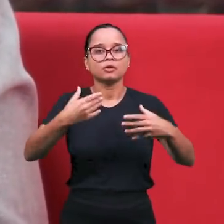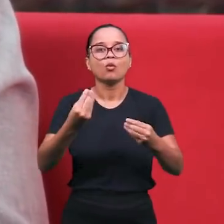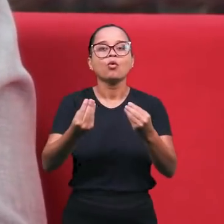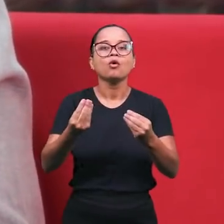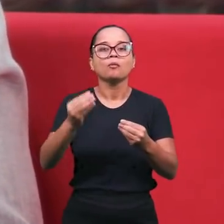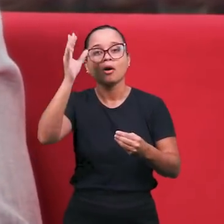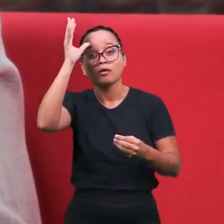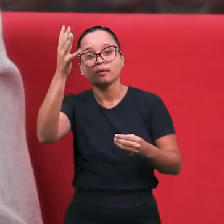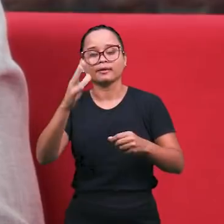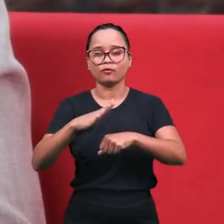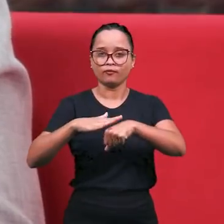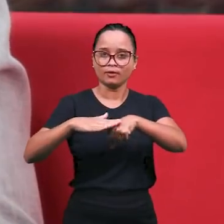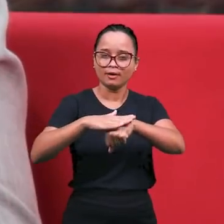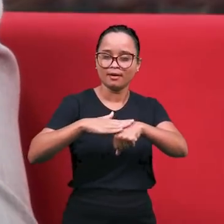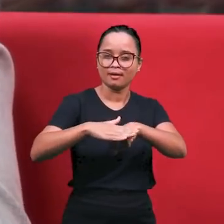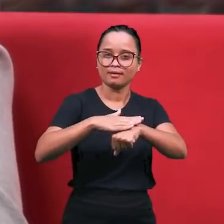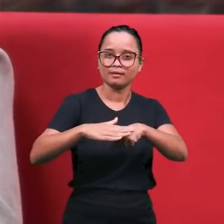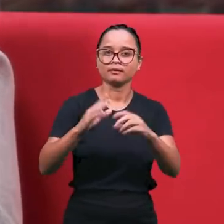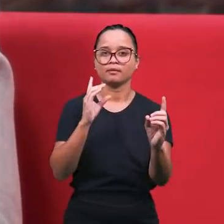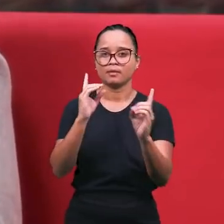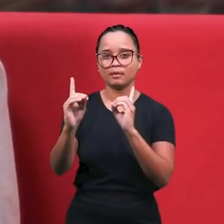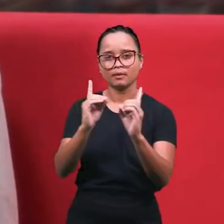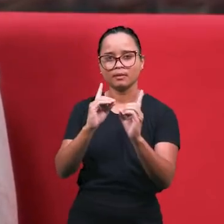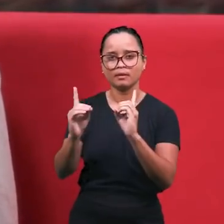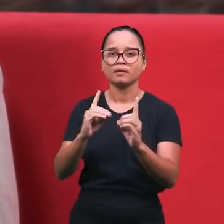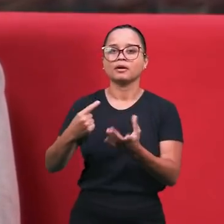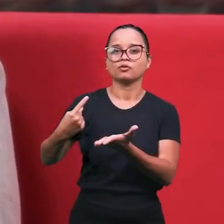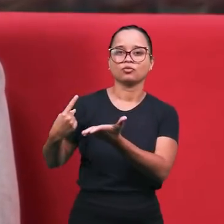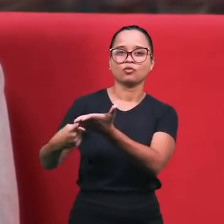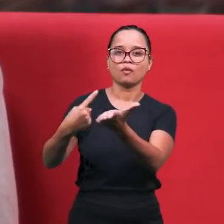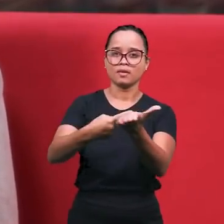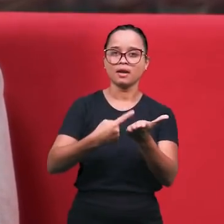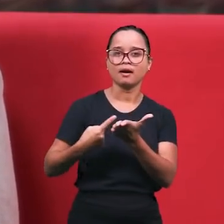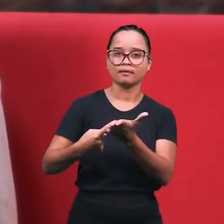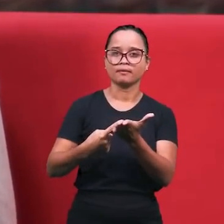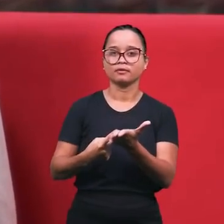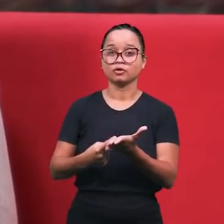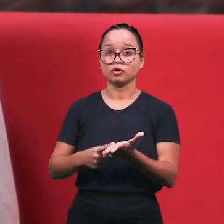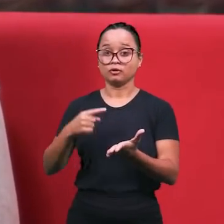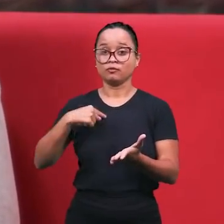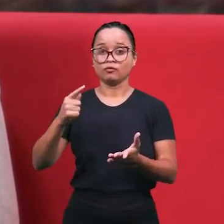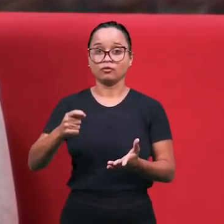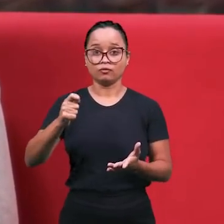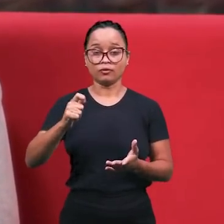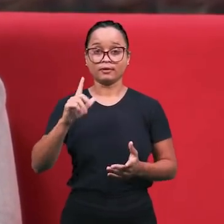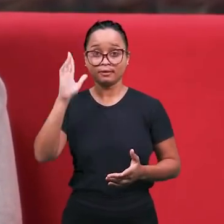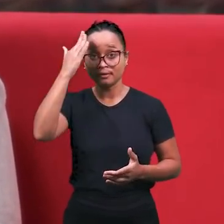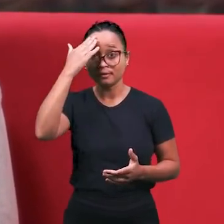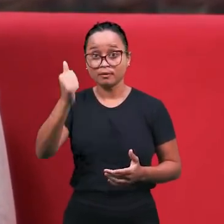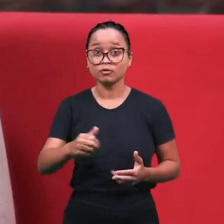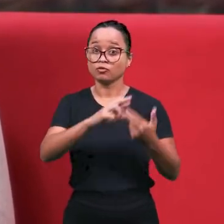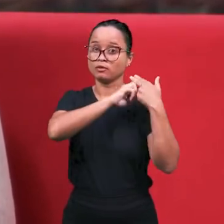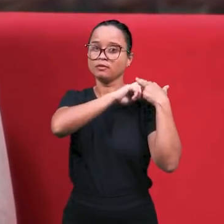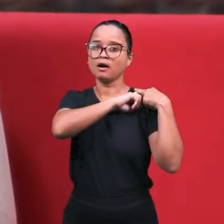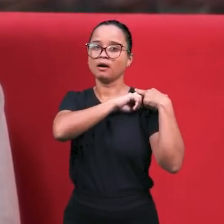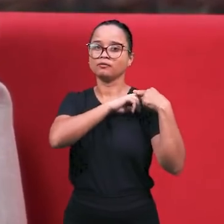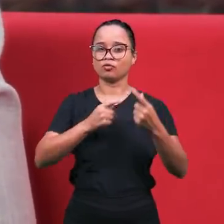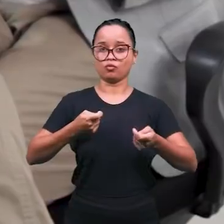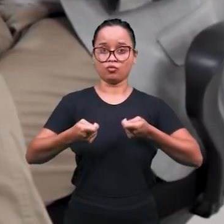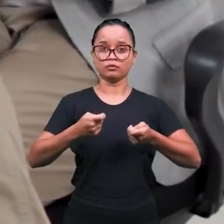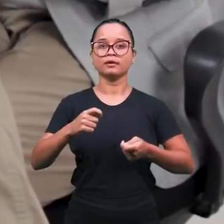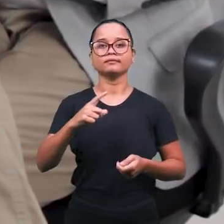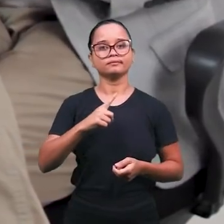da conversa, do diálogo, e você estabelecendo seus acordos e sem perder a sua autoridade. Isso é muito importante,